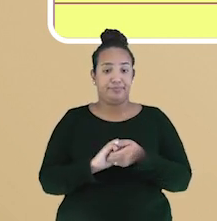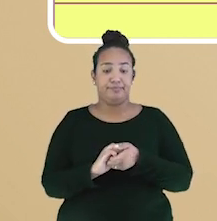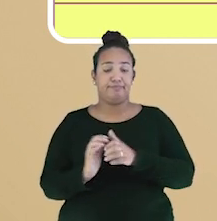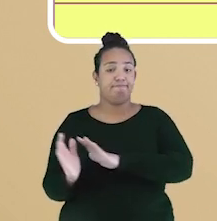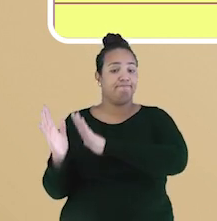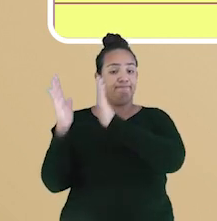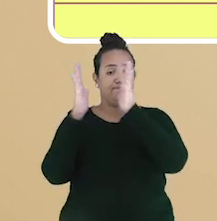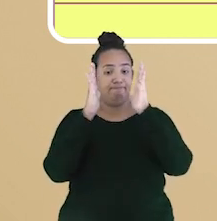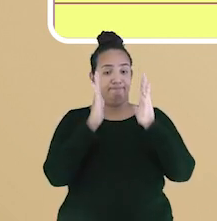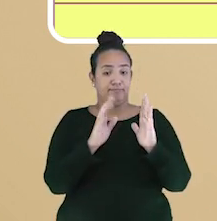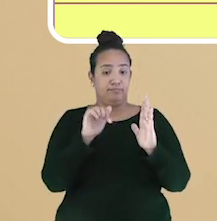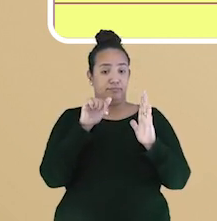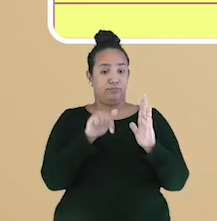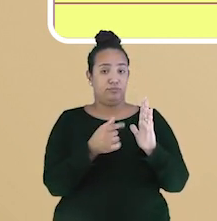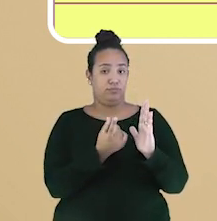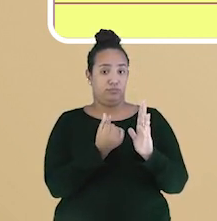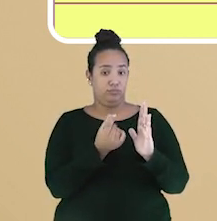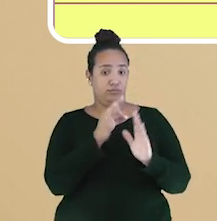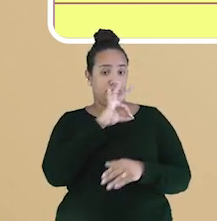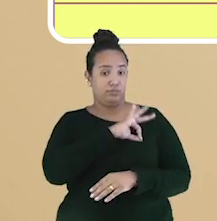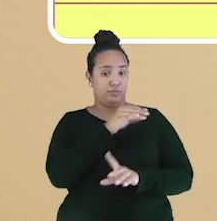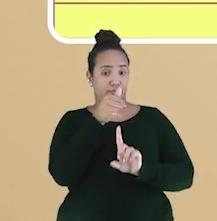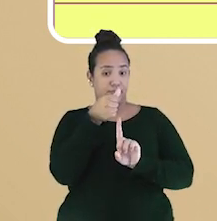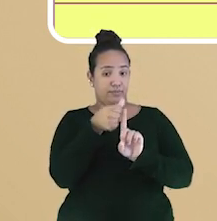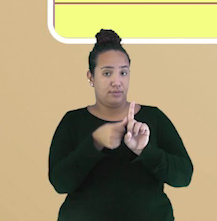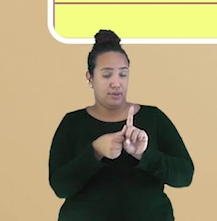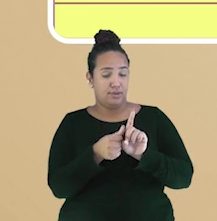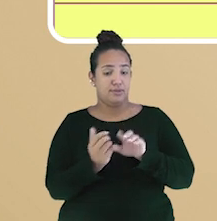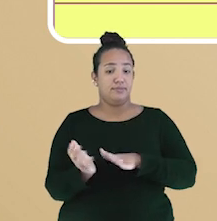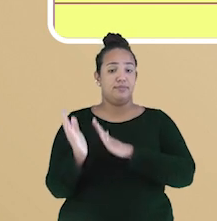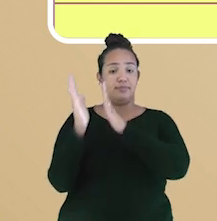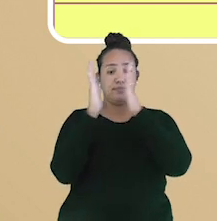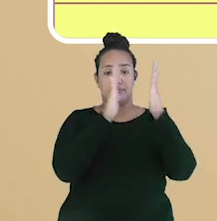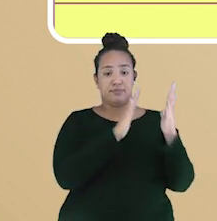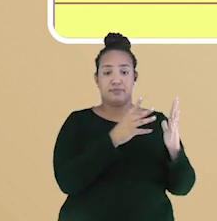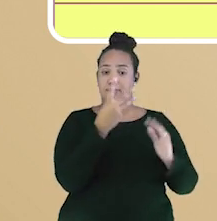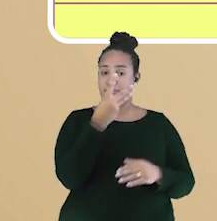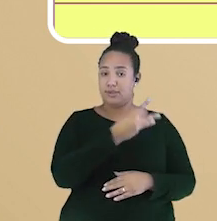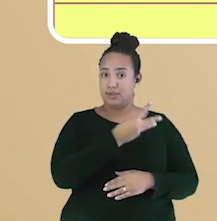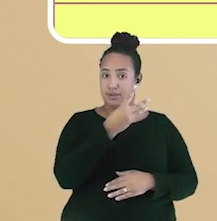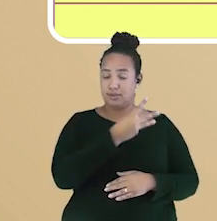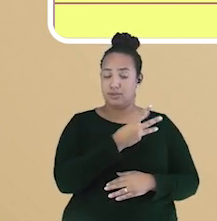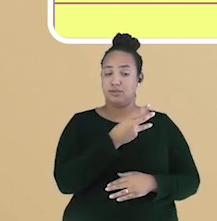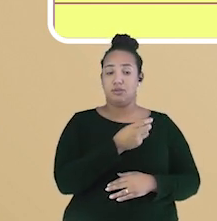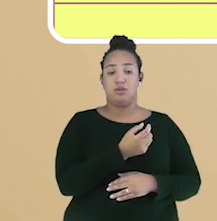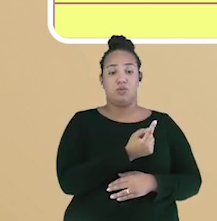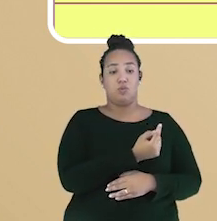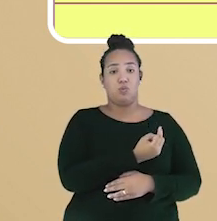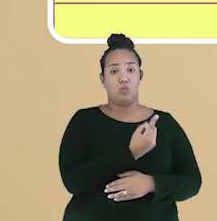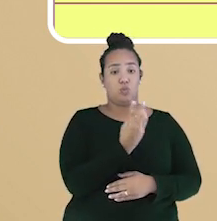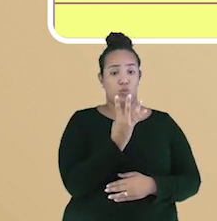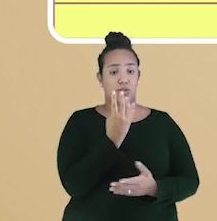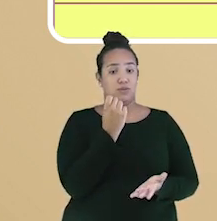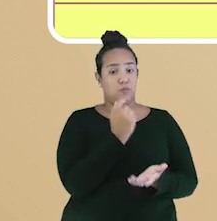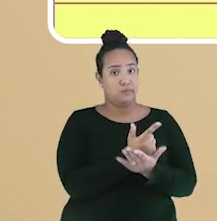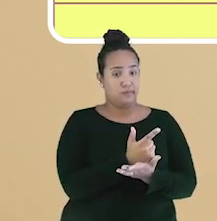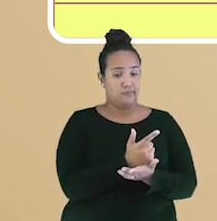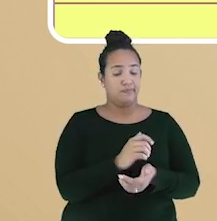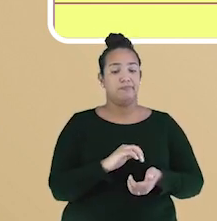temos o recebimento do mês e na terceira coluna temos os gastos da família